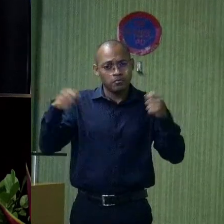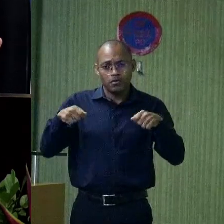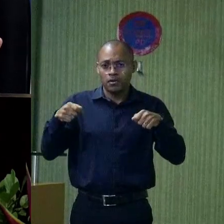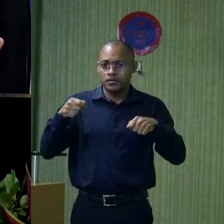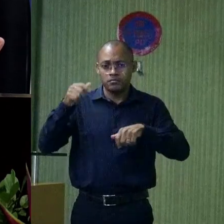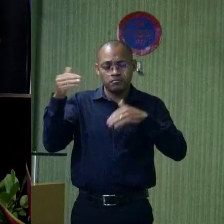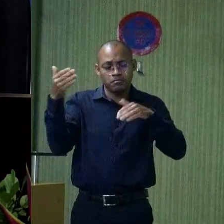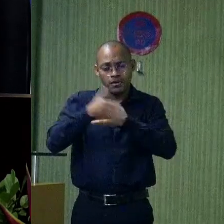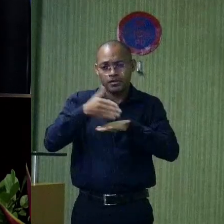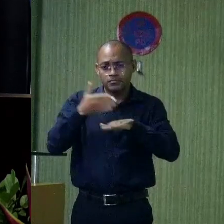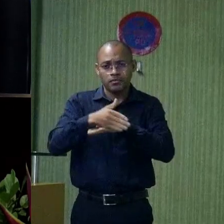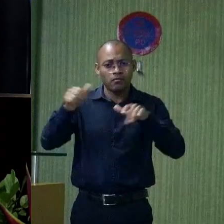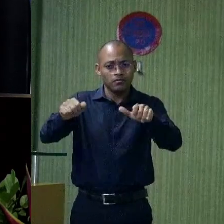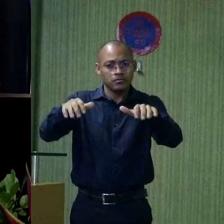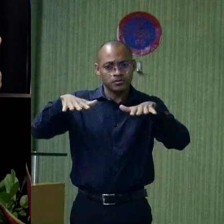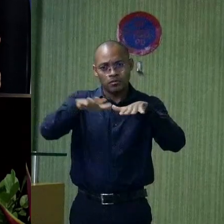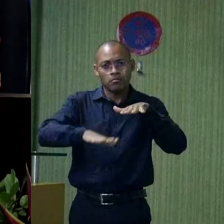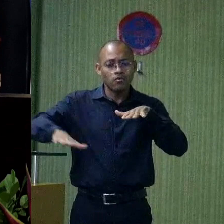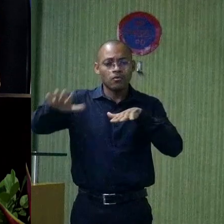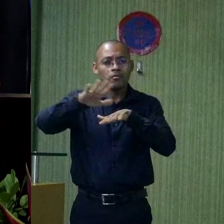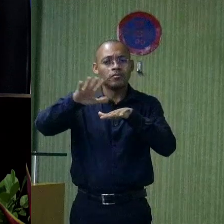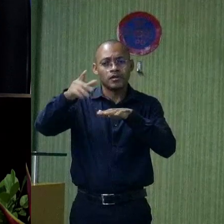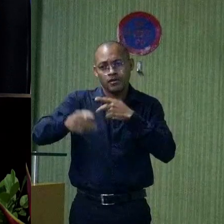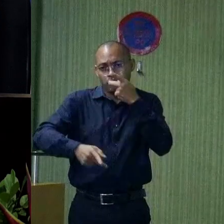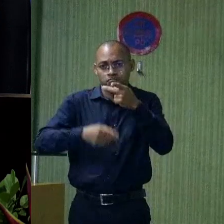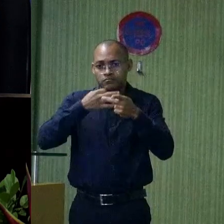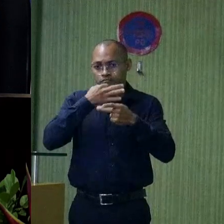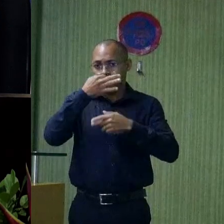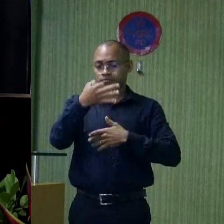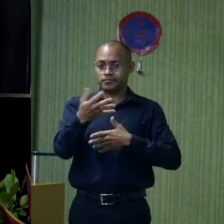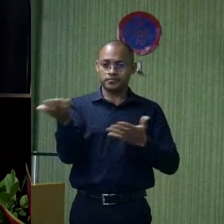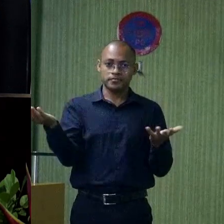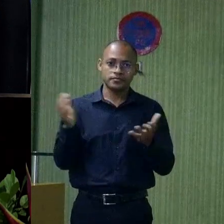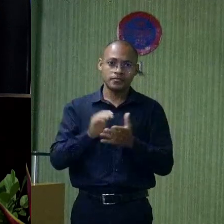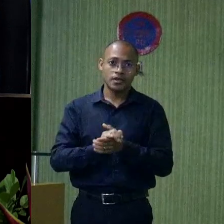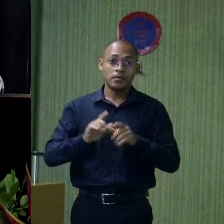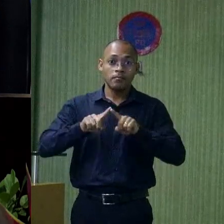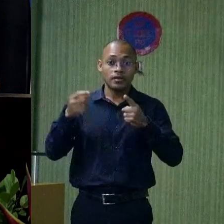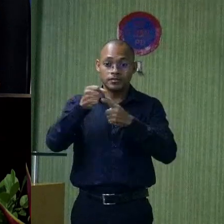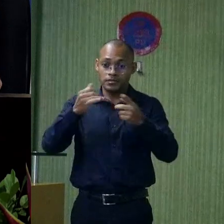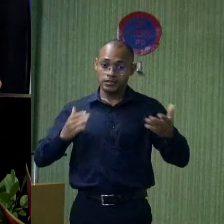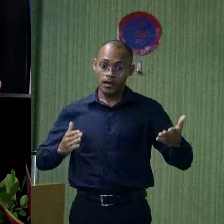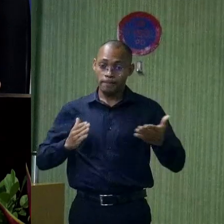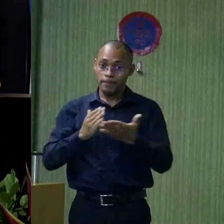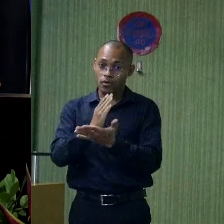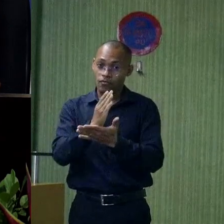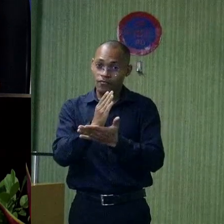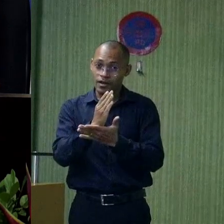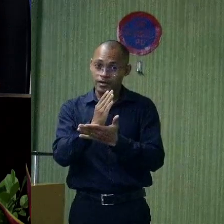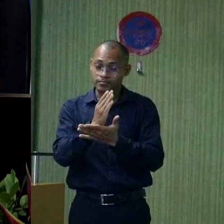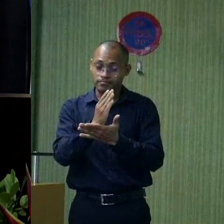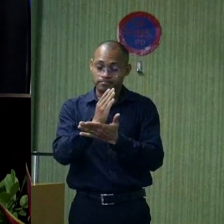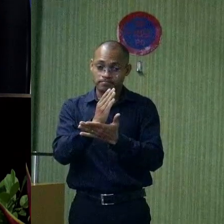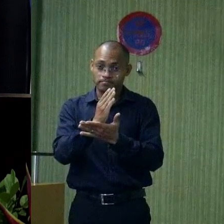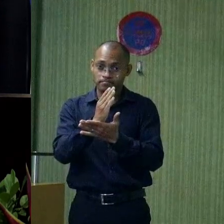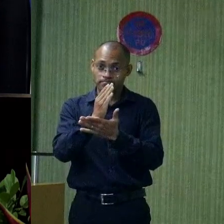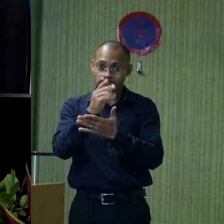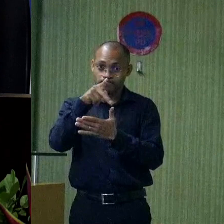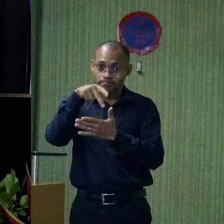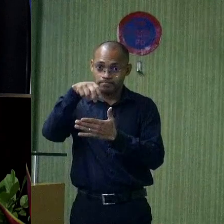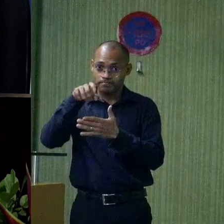quando houver e levantar esses pontos né agora assim uma vez ele aprovado como lei né Se for